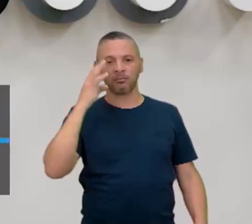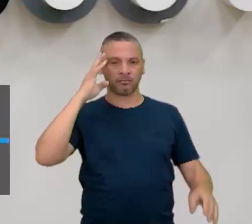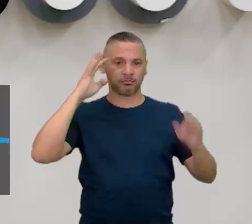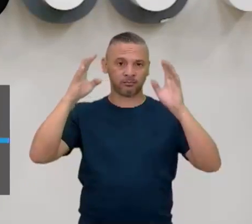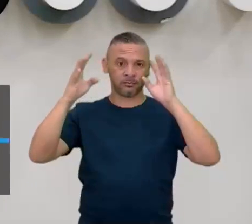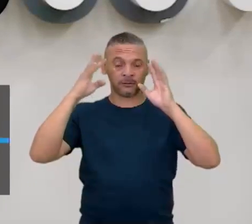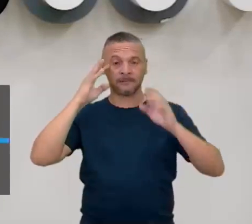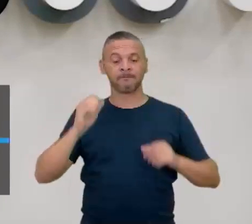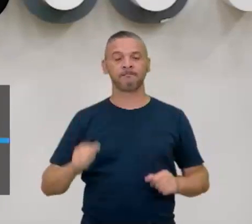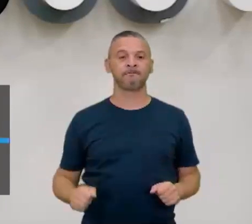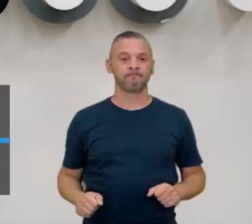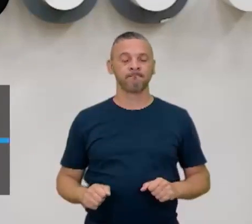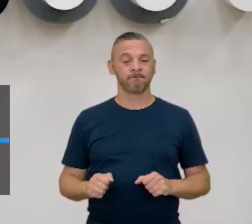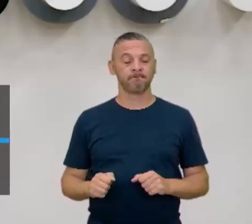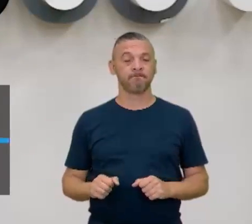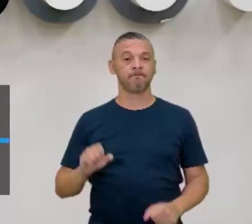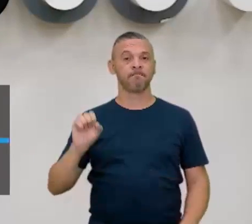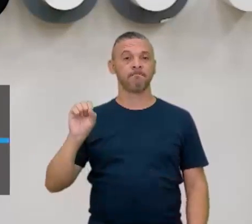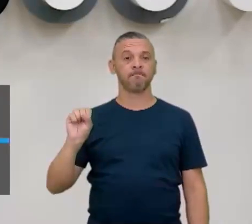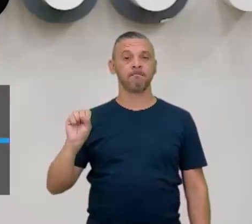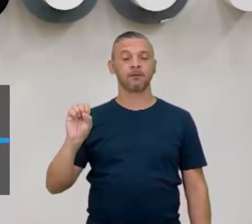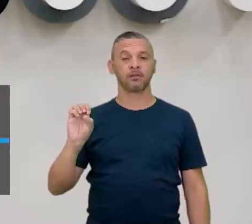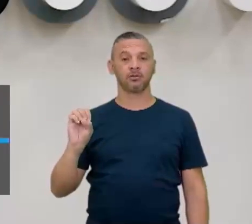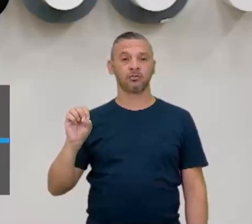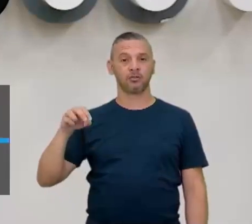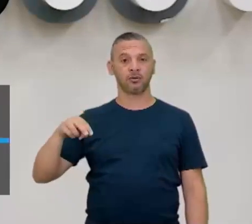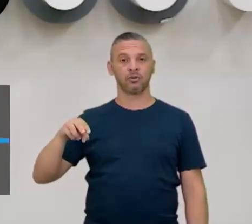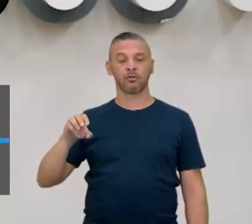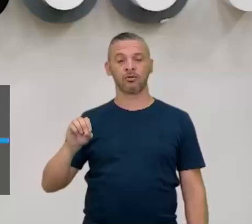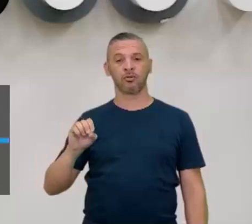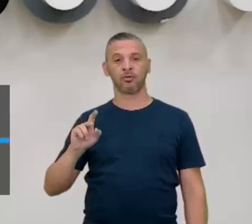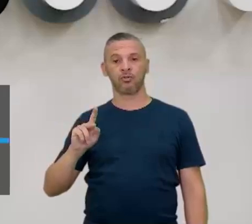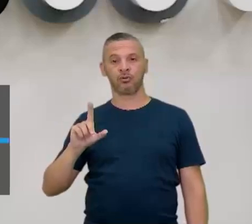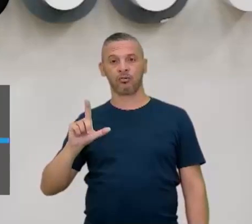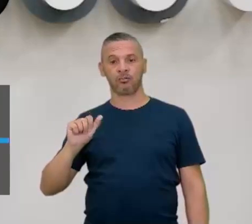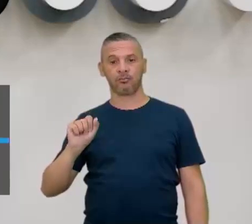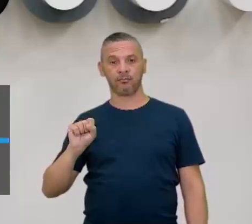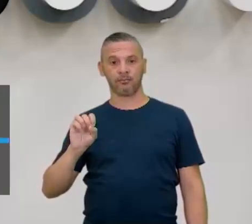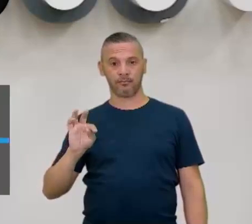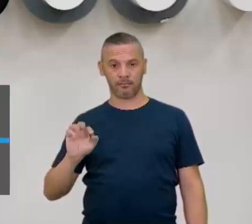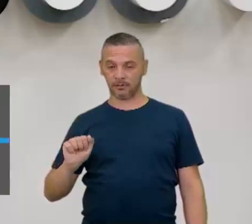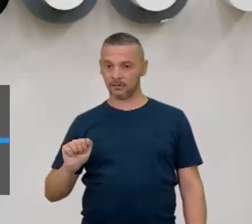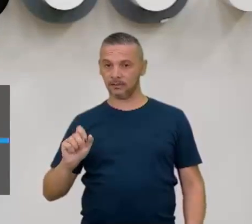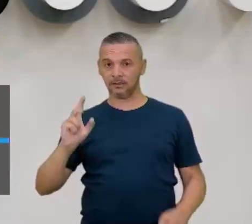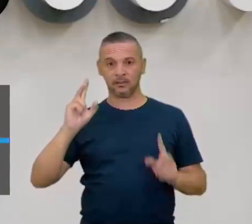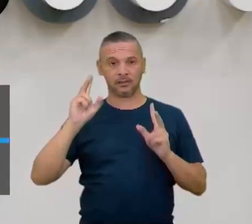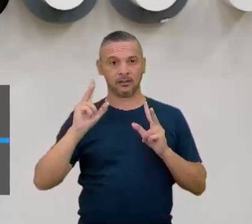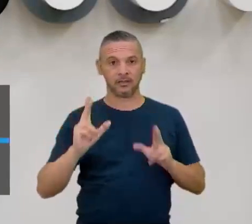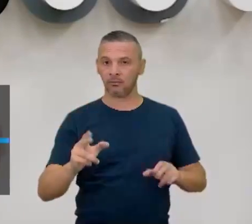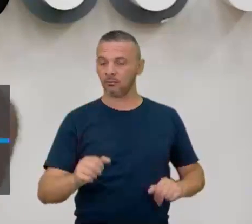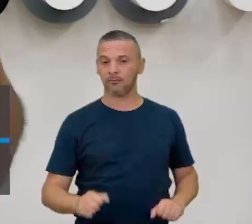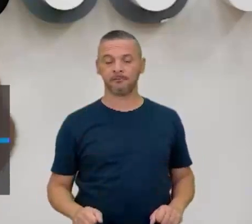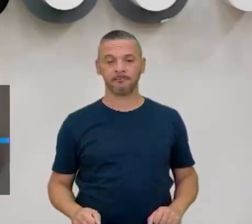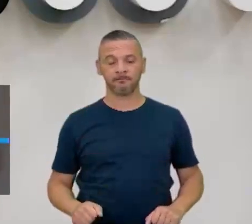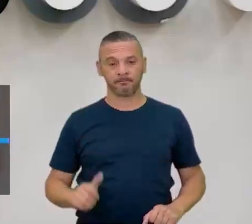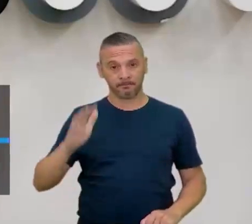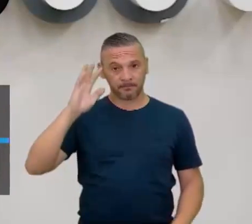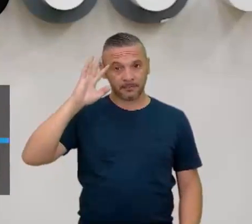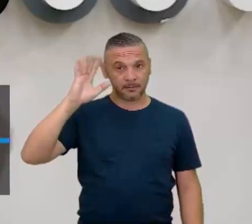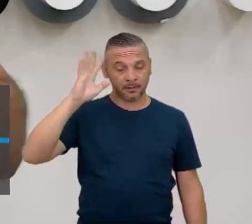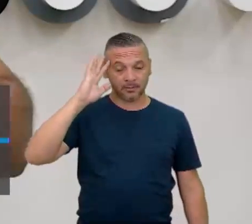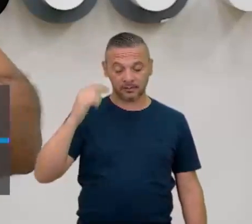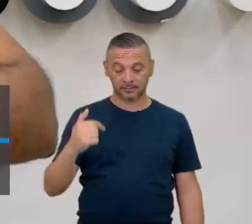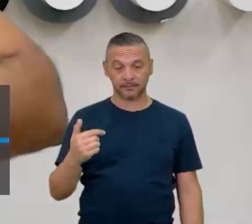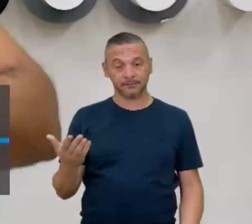sobre isso. O sonoplasta, que traz todo o ambiente sonoro desse lugar. Então, quer dizer, imagina só, eu estou fazendo